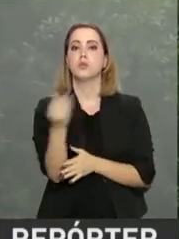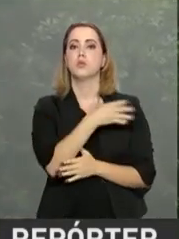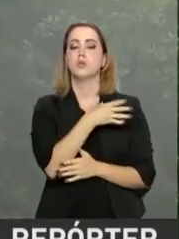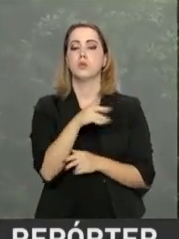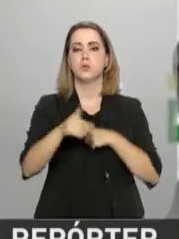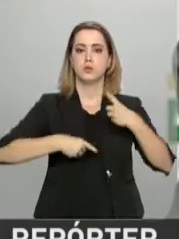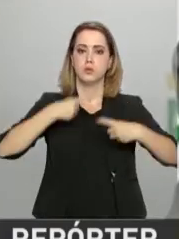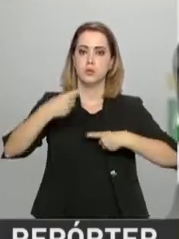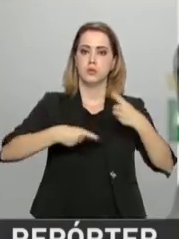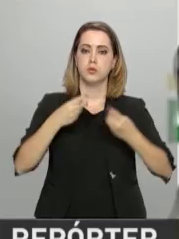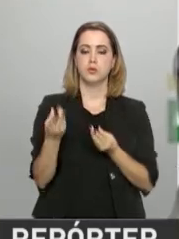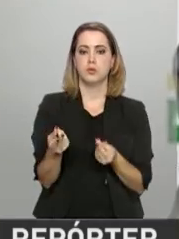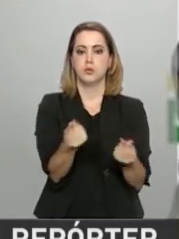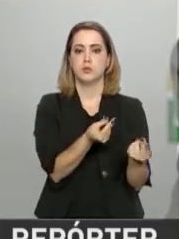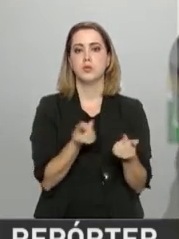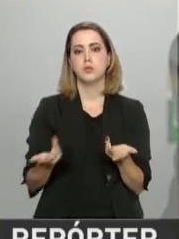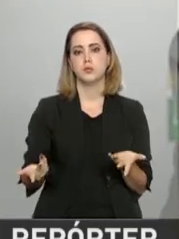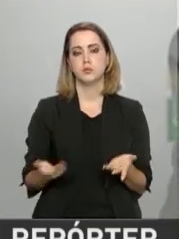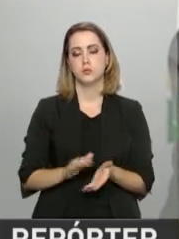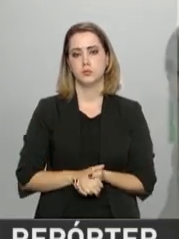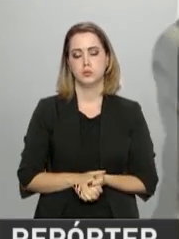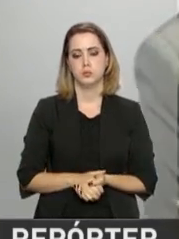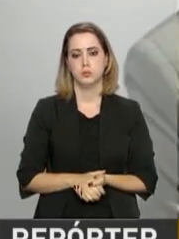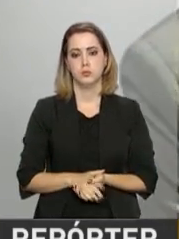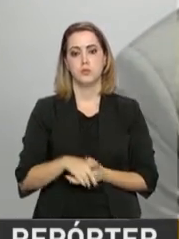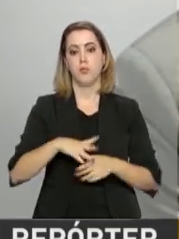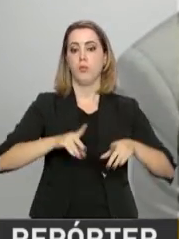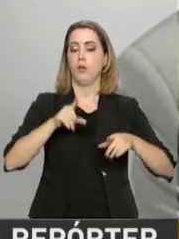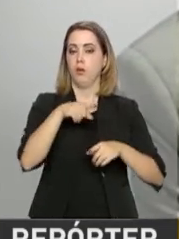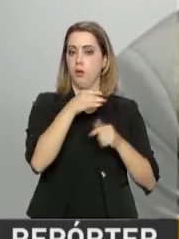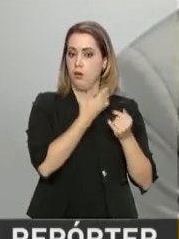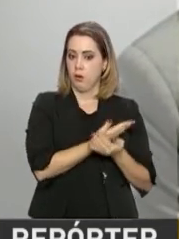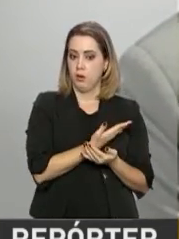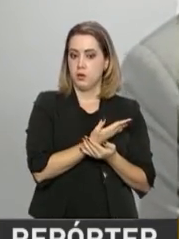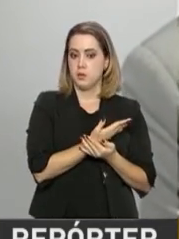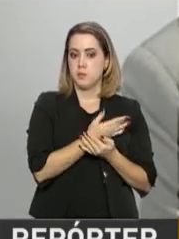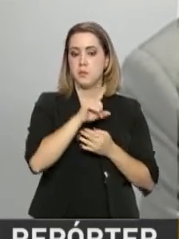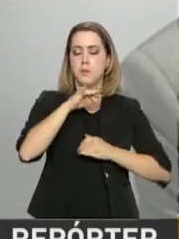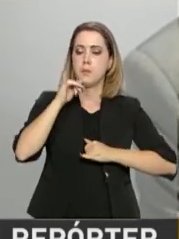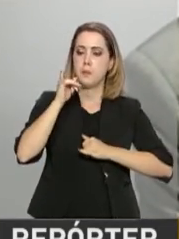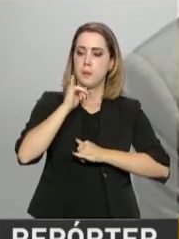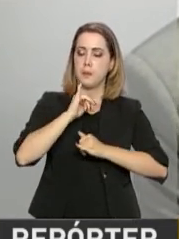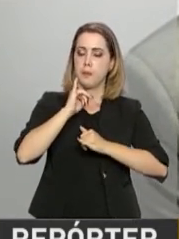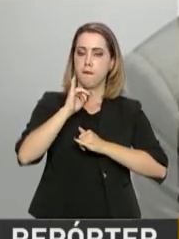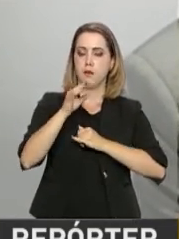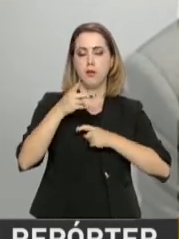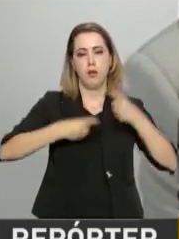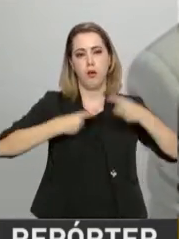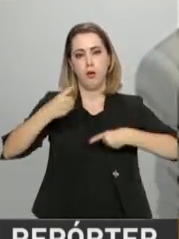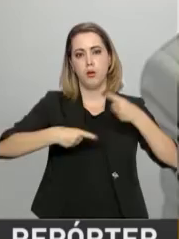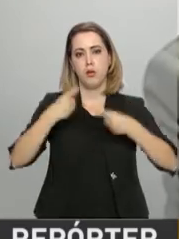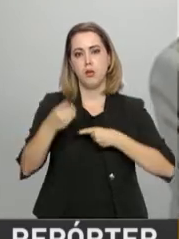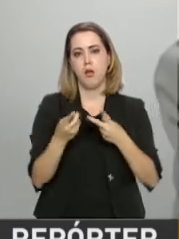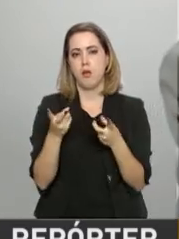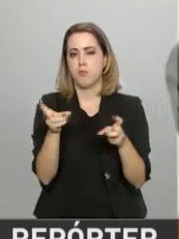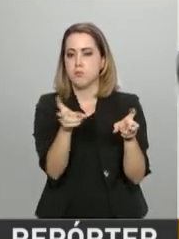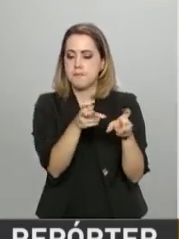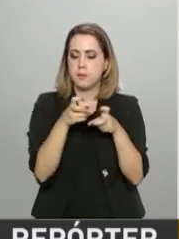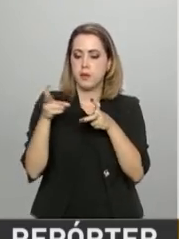da empresa. É uma política que é baseada na paridade de preços